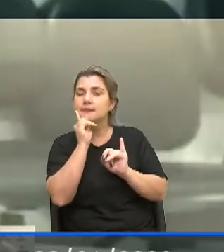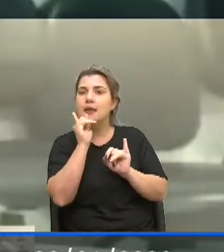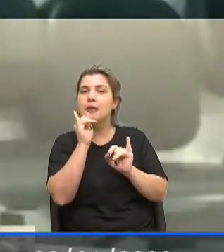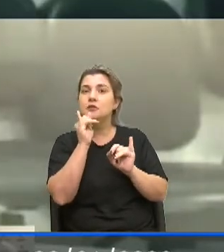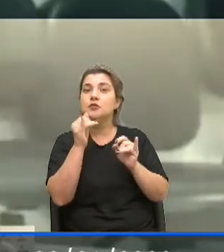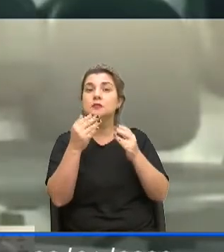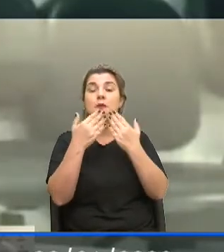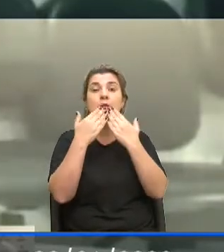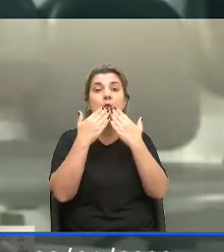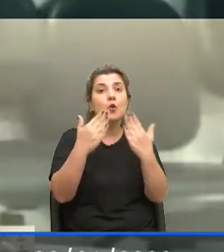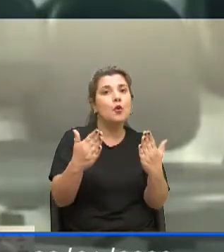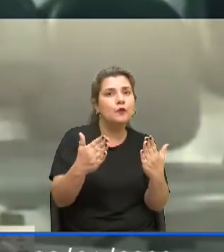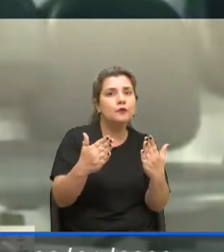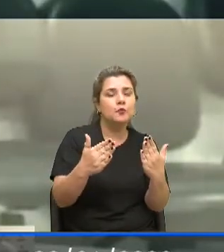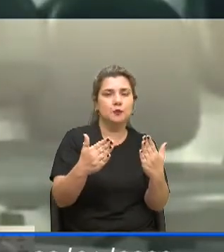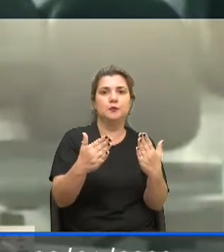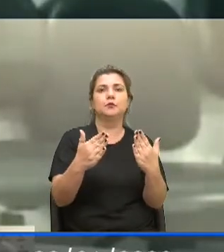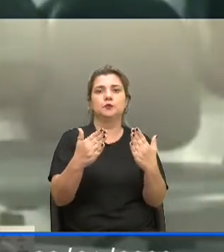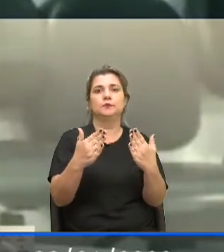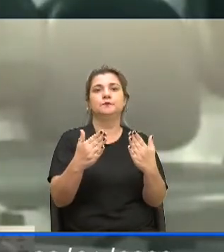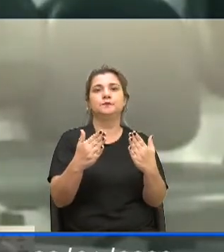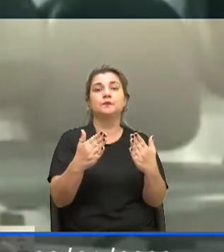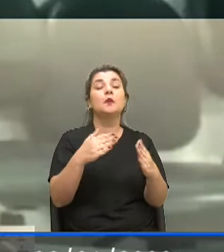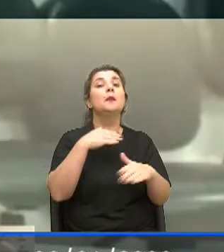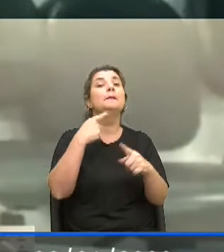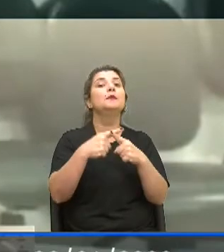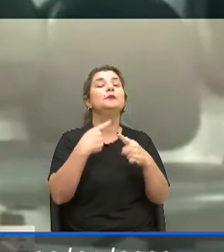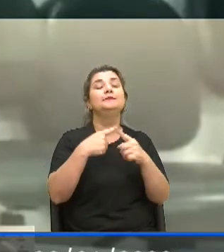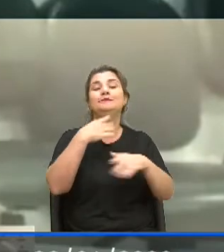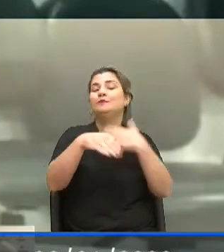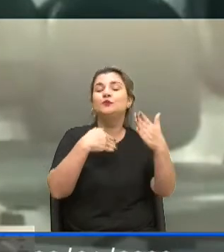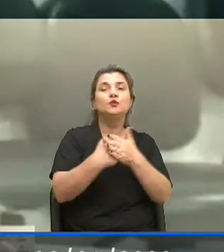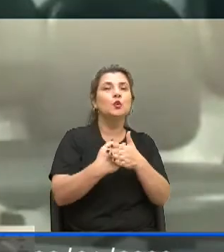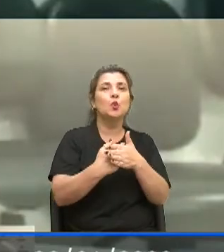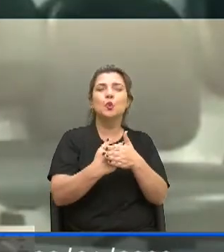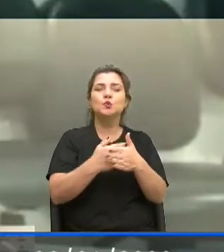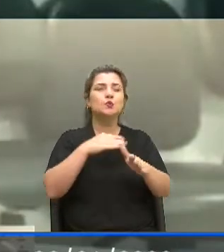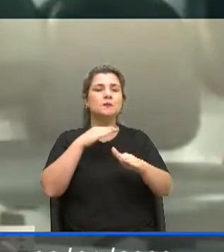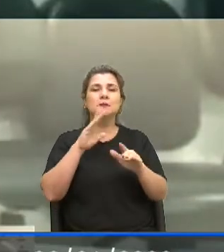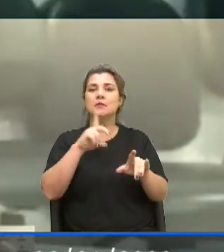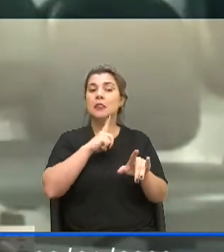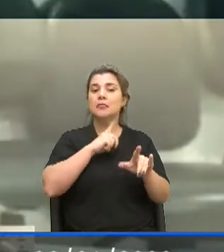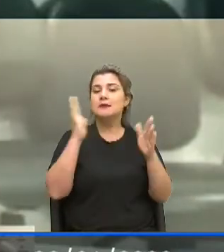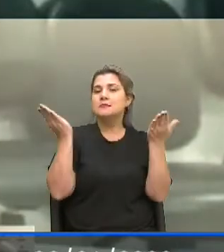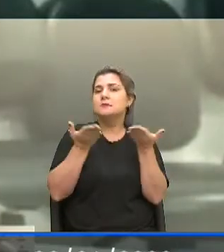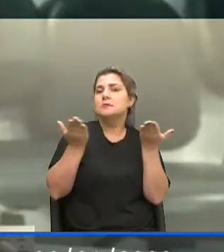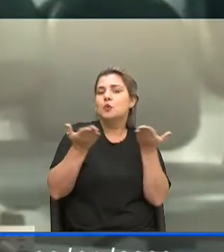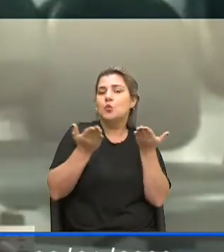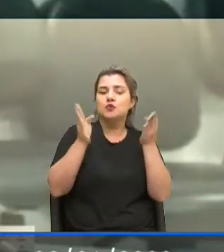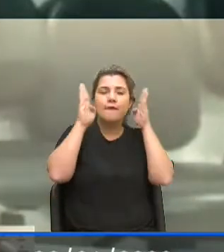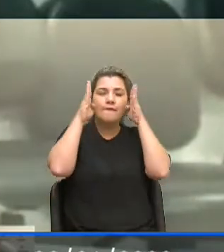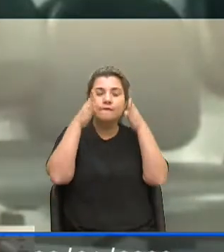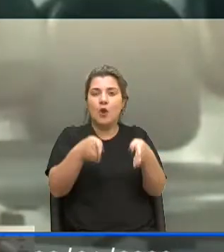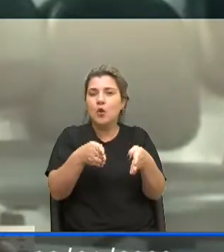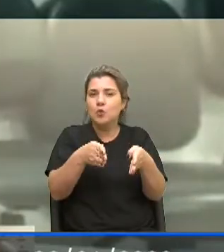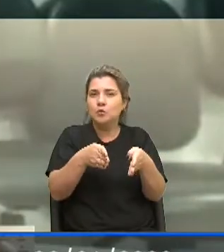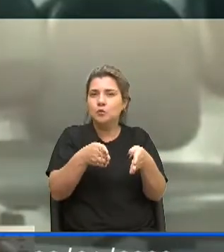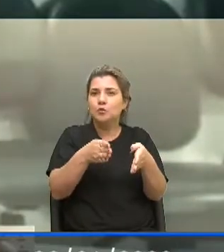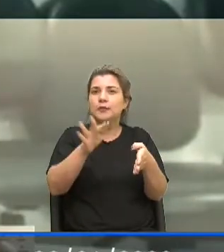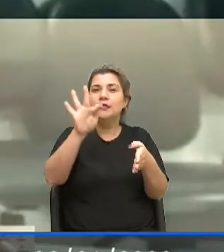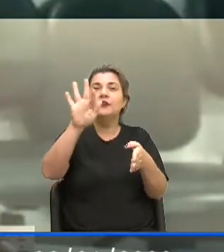desses municípios, certamente, porque todos eles hoje têm foco de surtos em frigoríficos, já